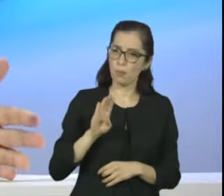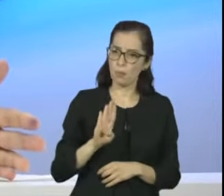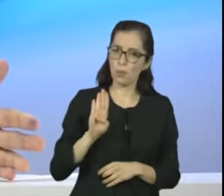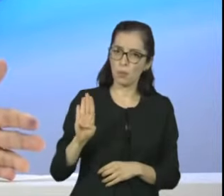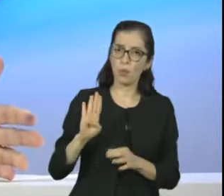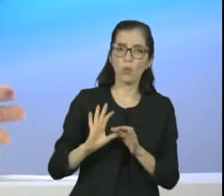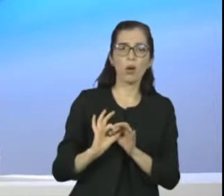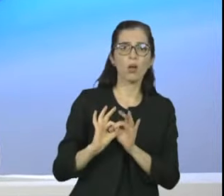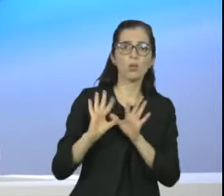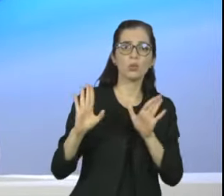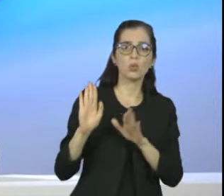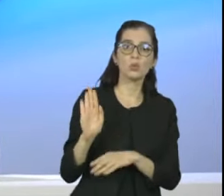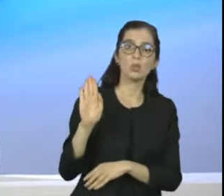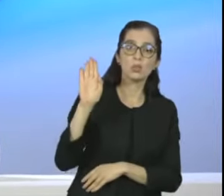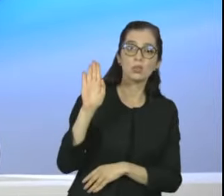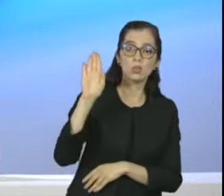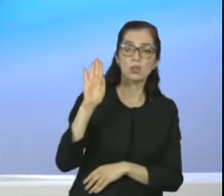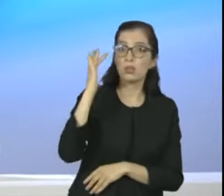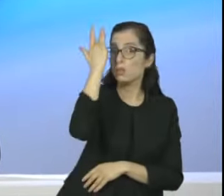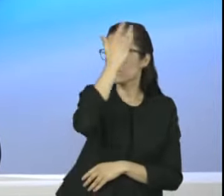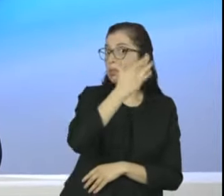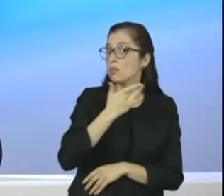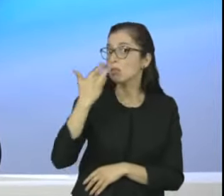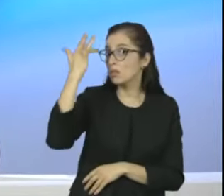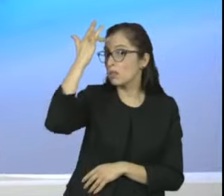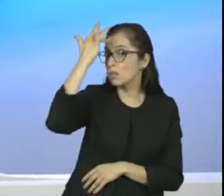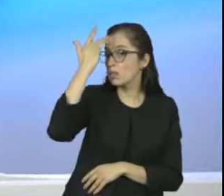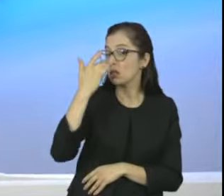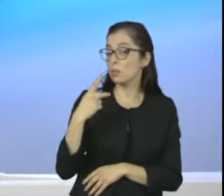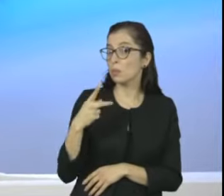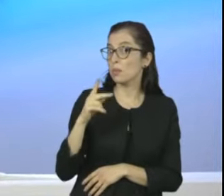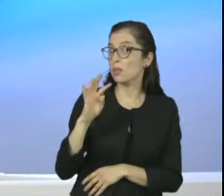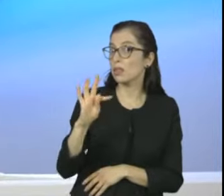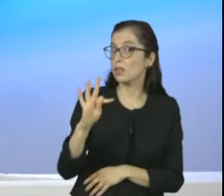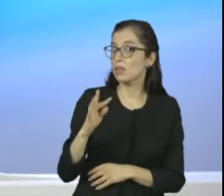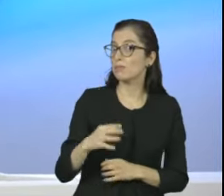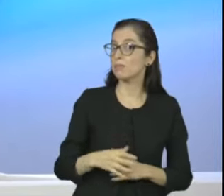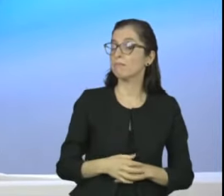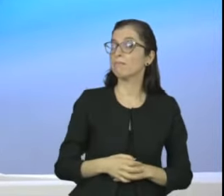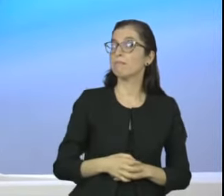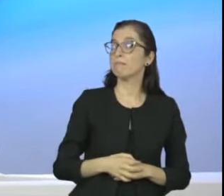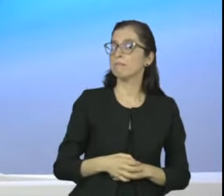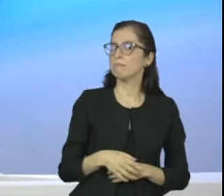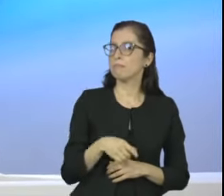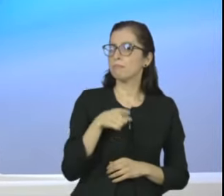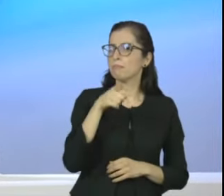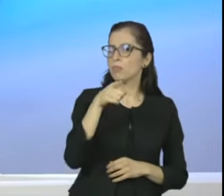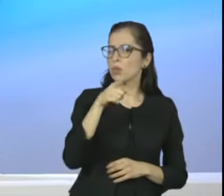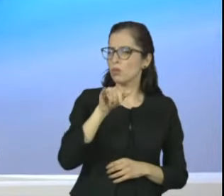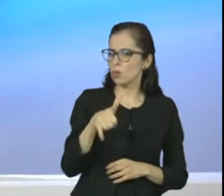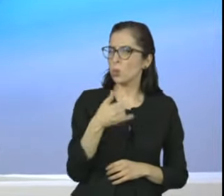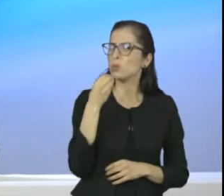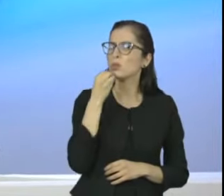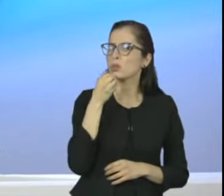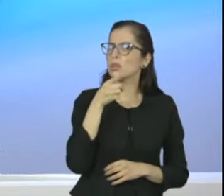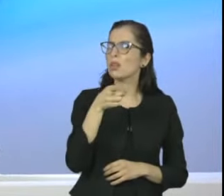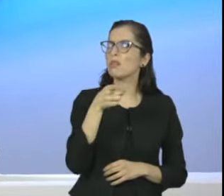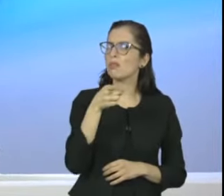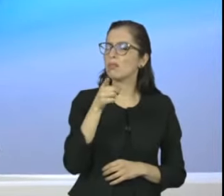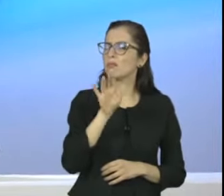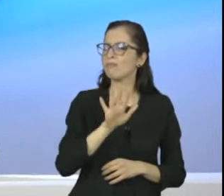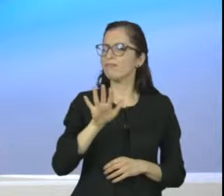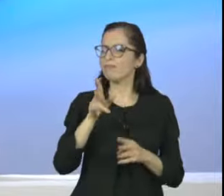no caso Fernando Haddad dos partidos do partido dos trabalhadores isso não dá margem a esse tipo de